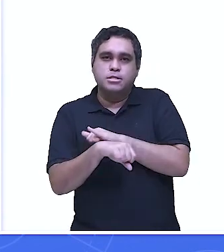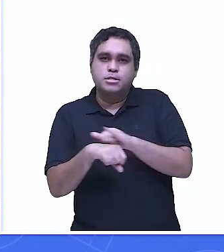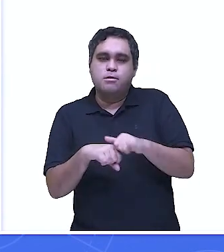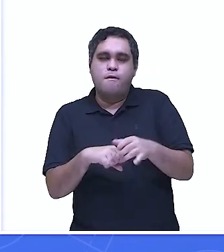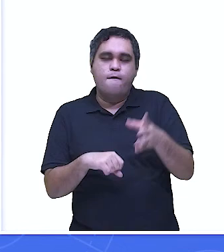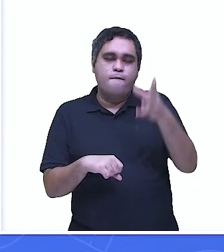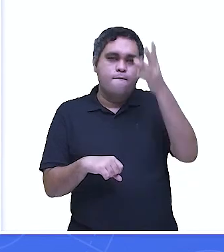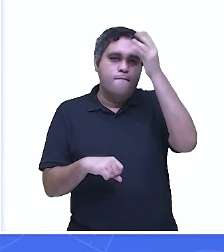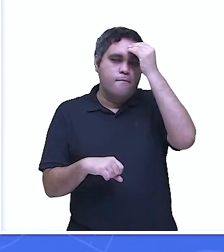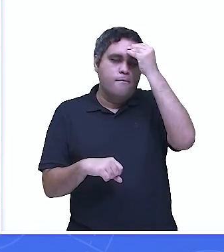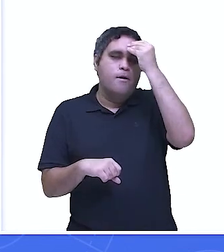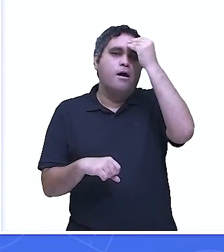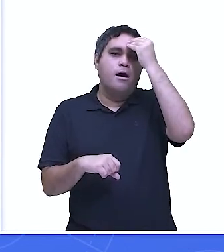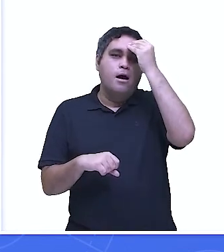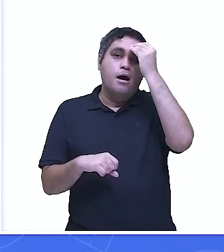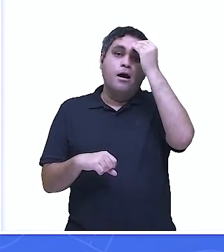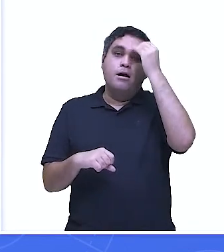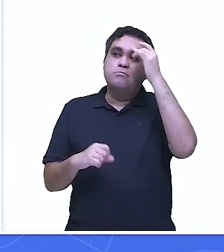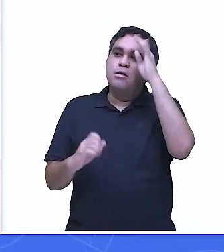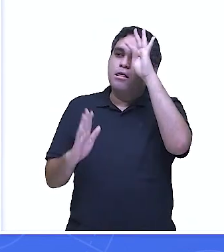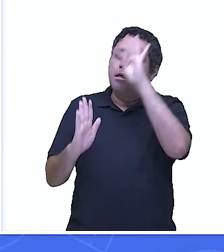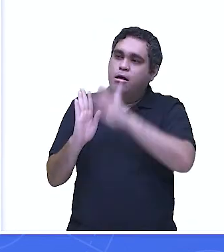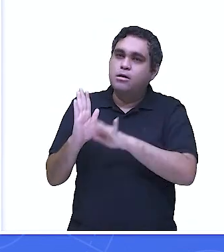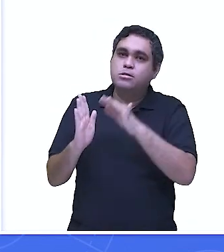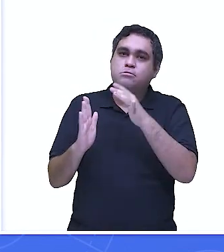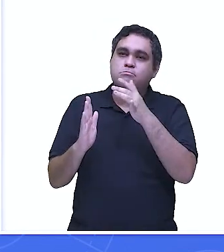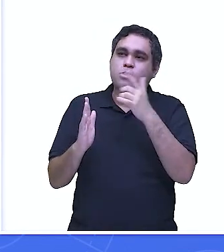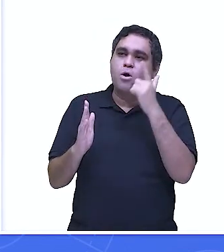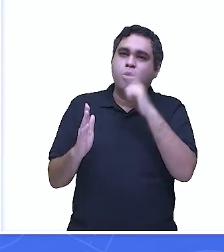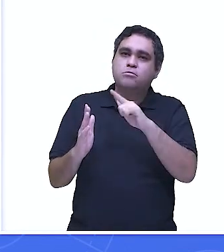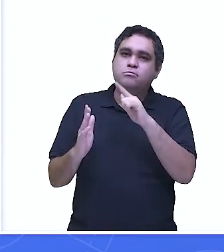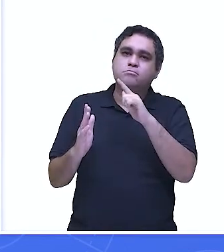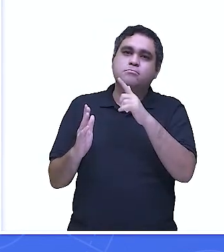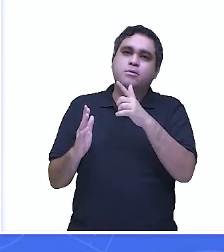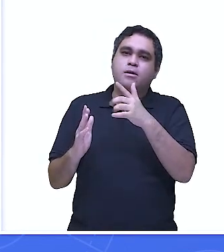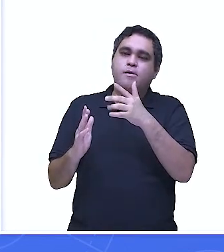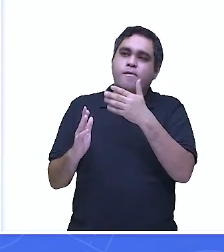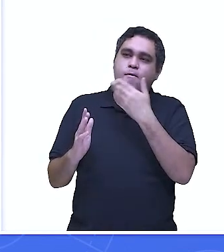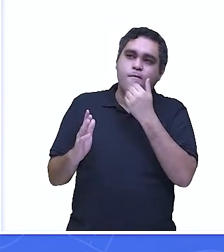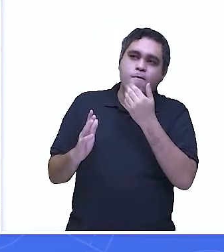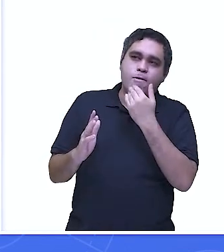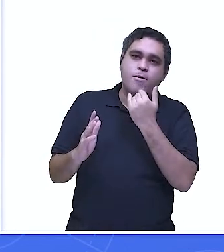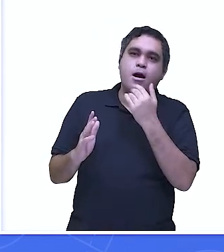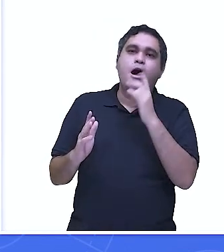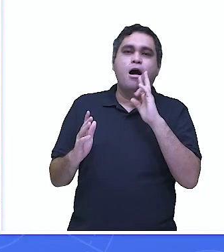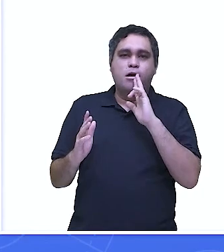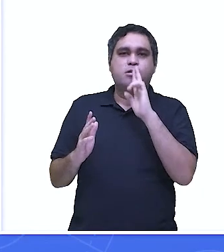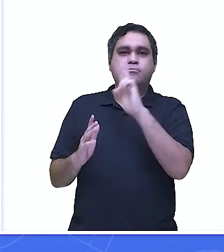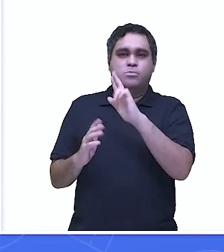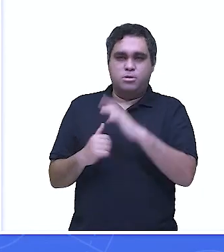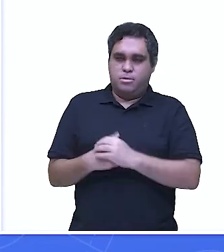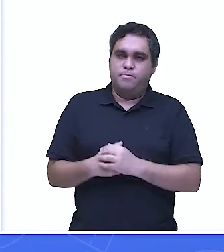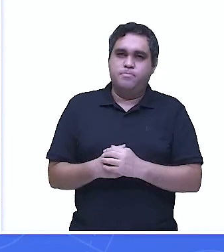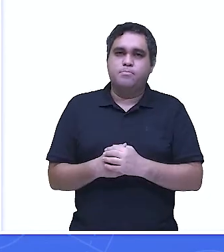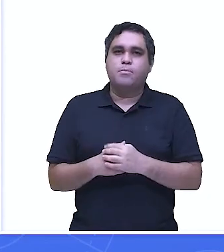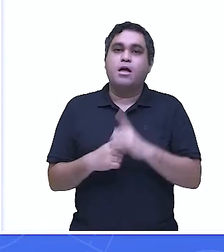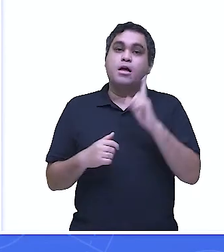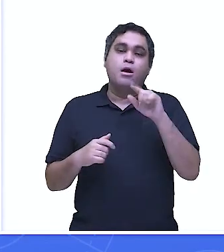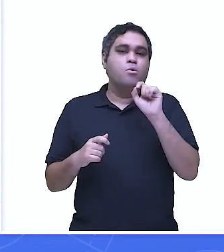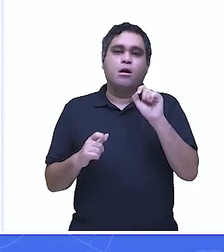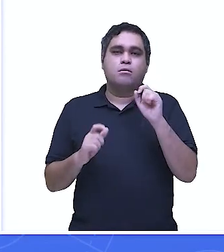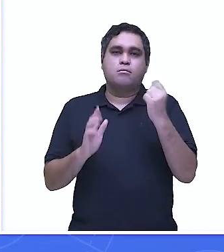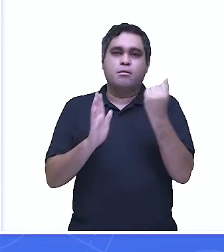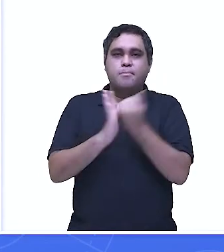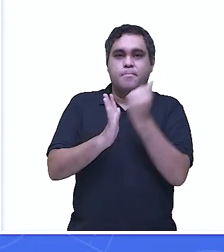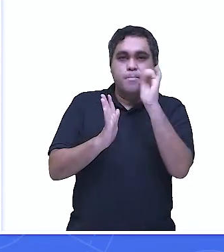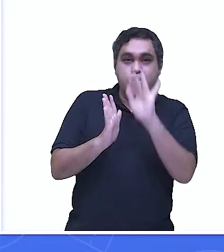vocês para o texto, para compreender, que são as marcas tipográficas, as palavras repetidas,